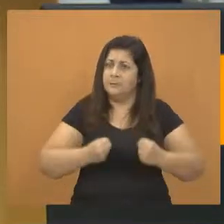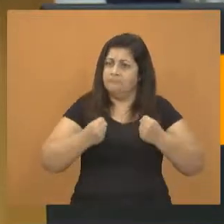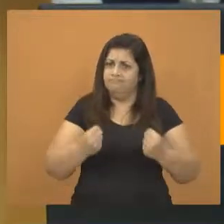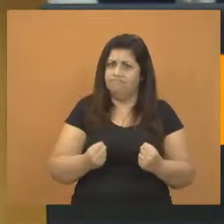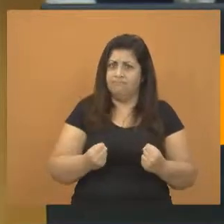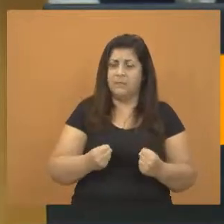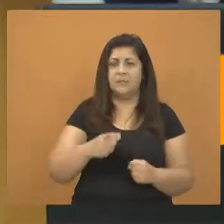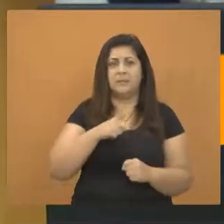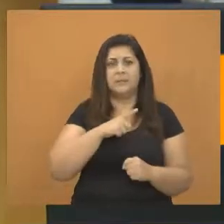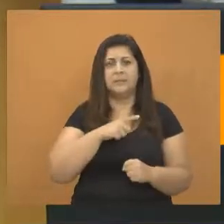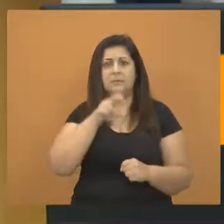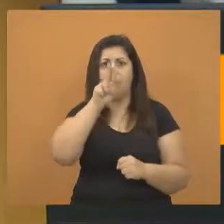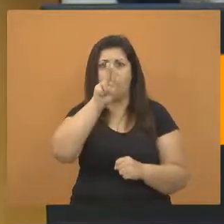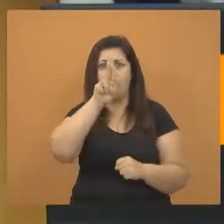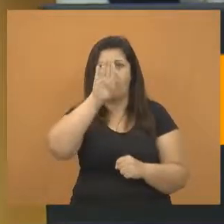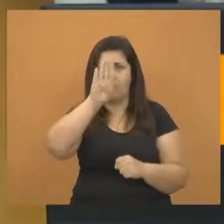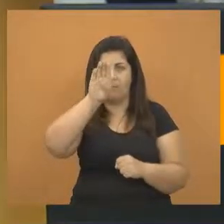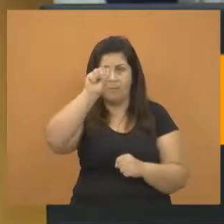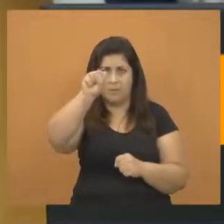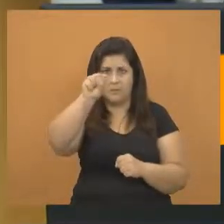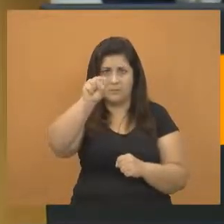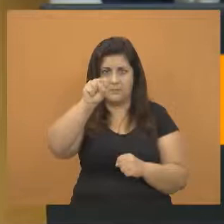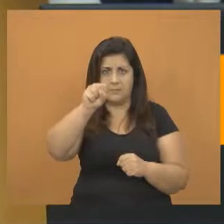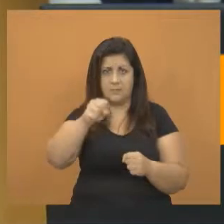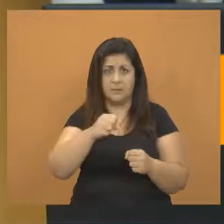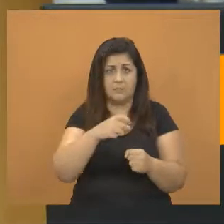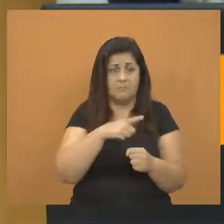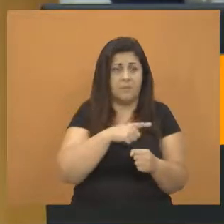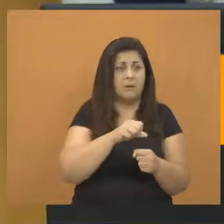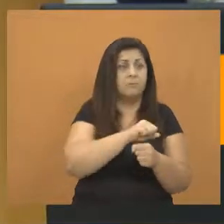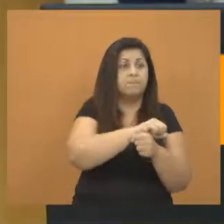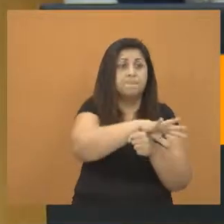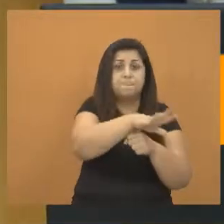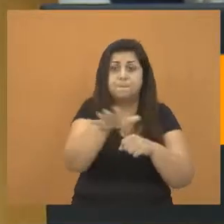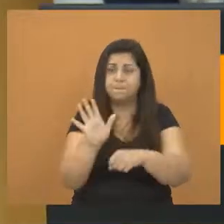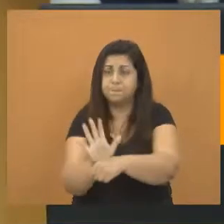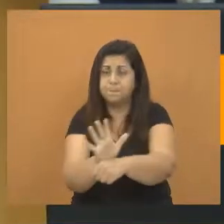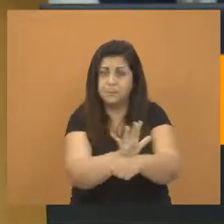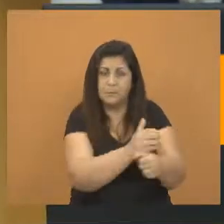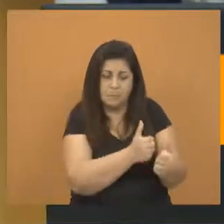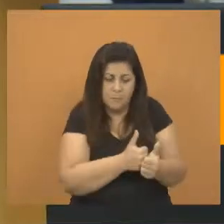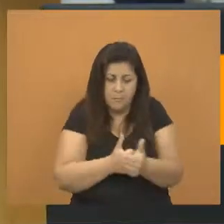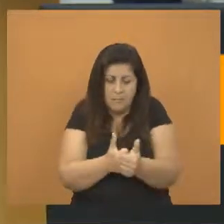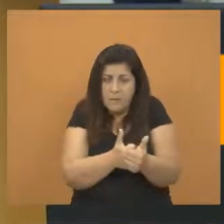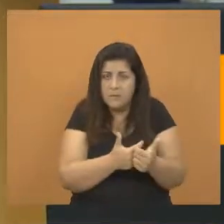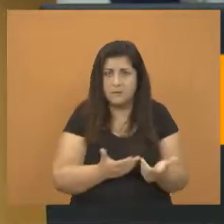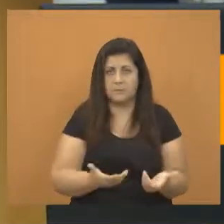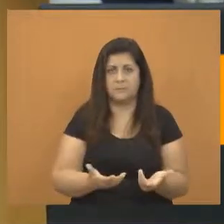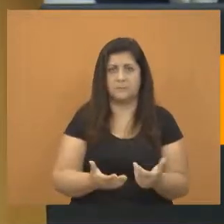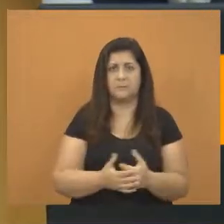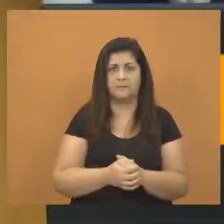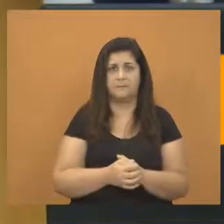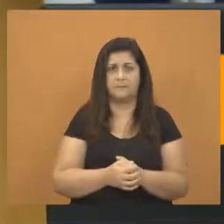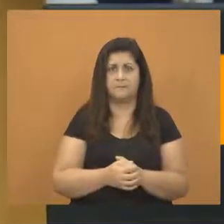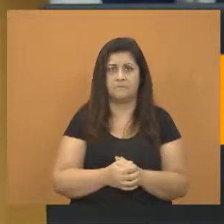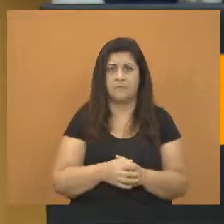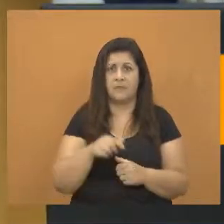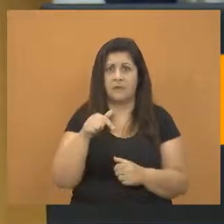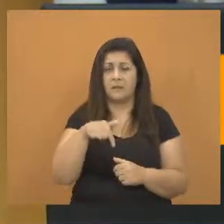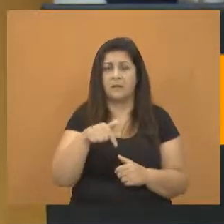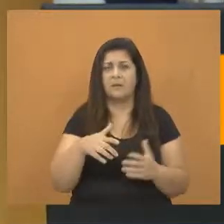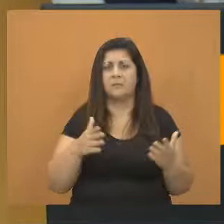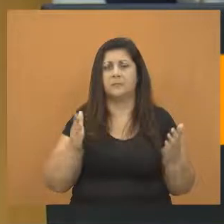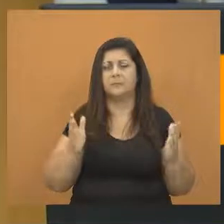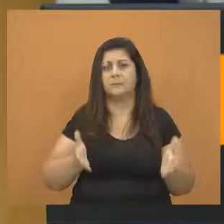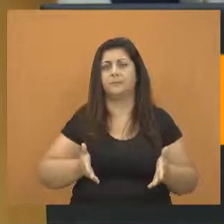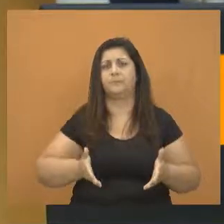uma unidade básica que atenda, no mínimo, próximo ao seu bairro. E aqui a gente já, eu